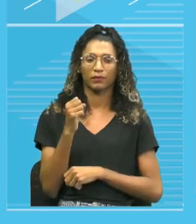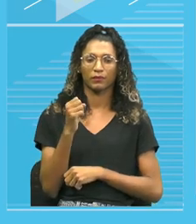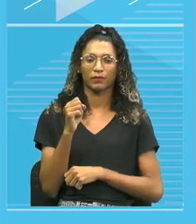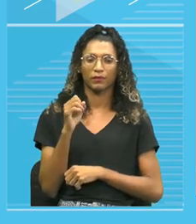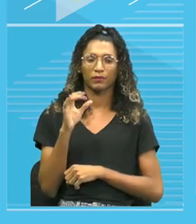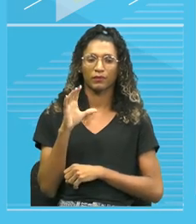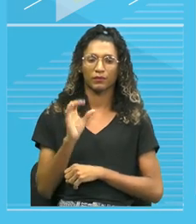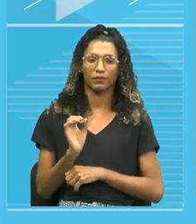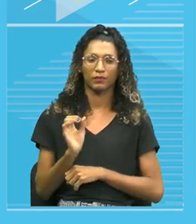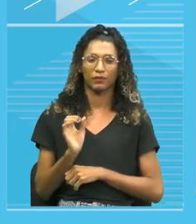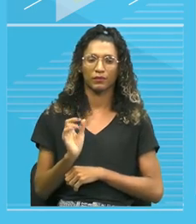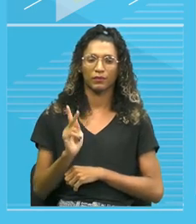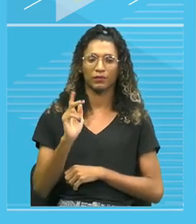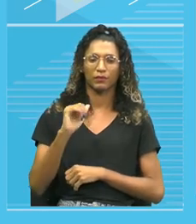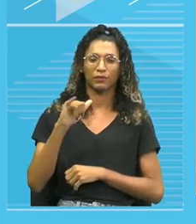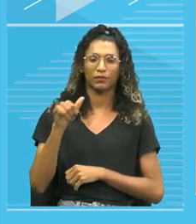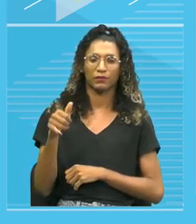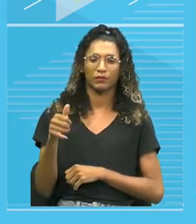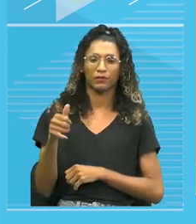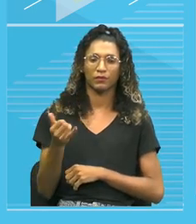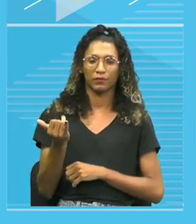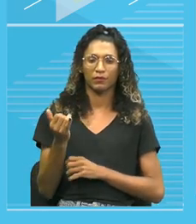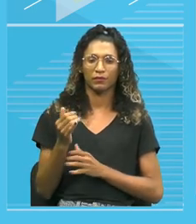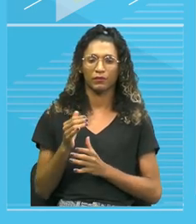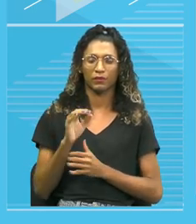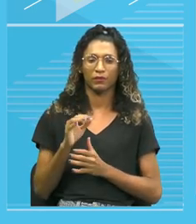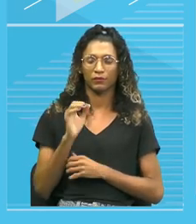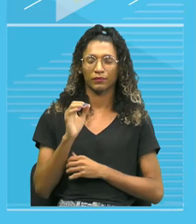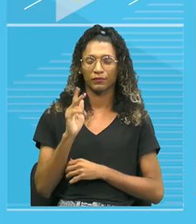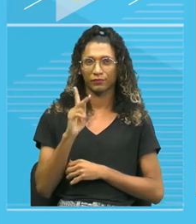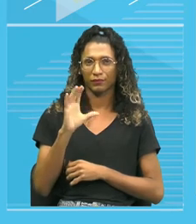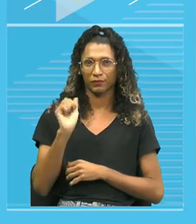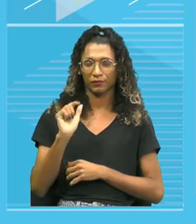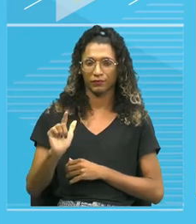caloria é um processo